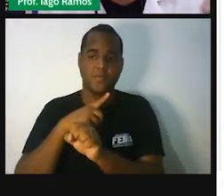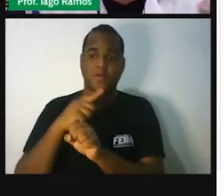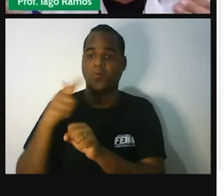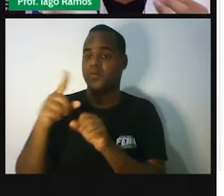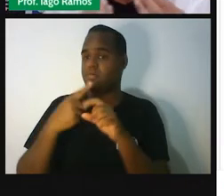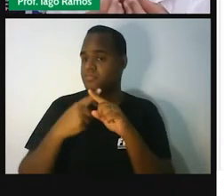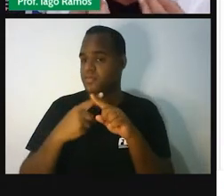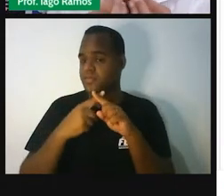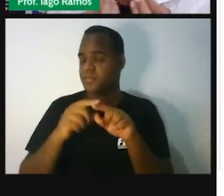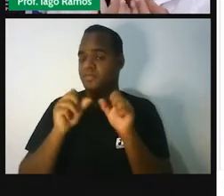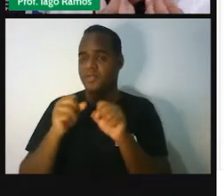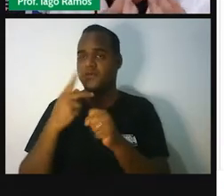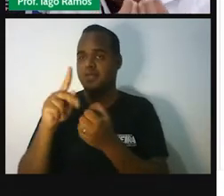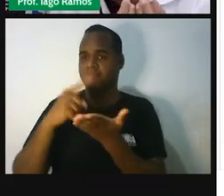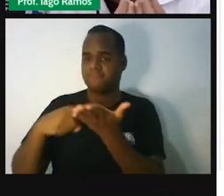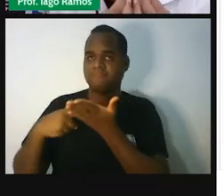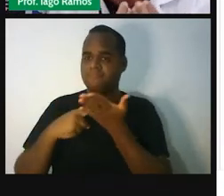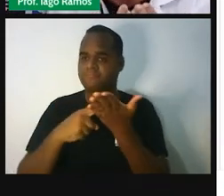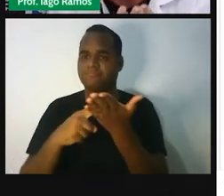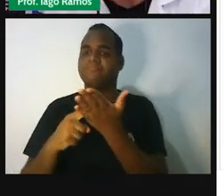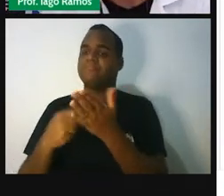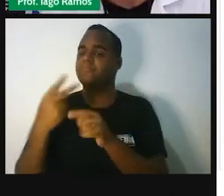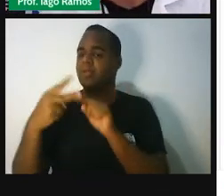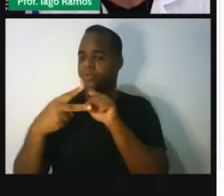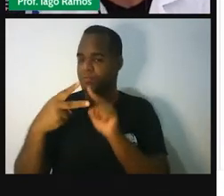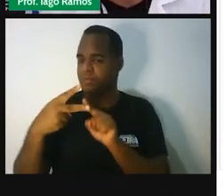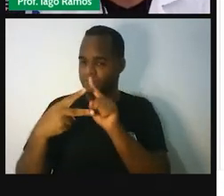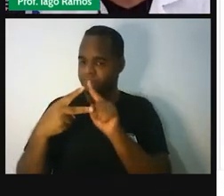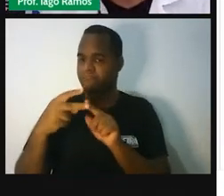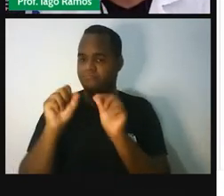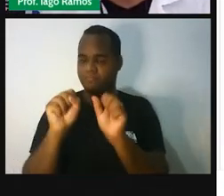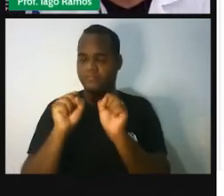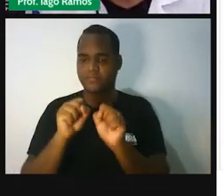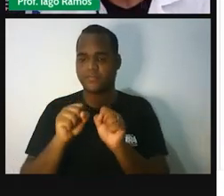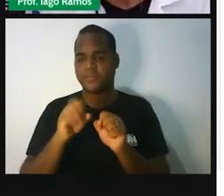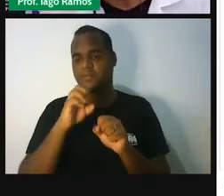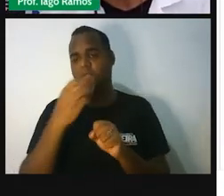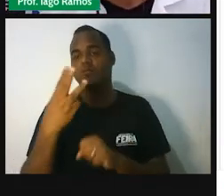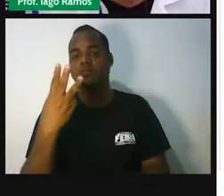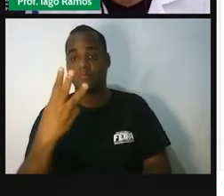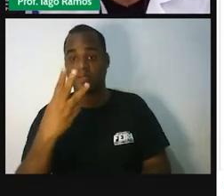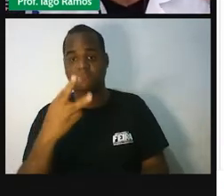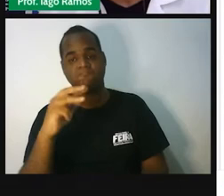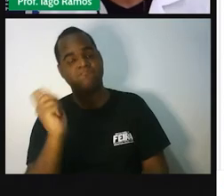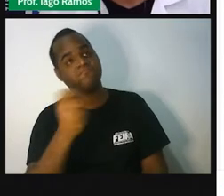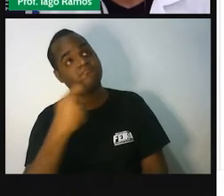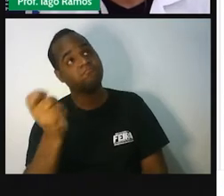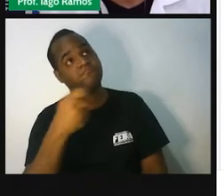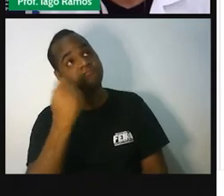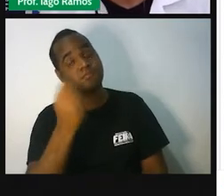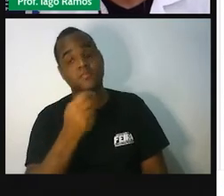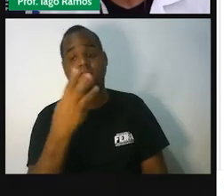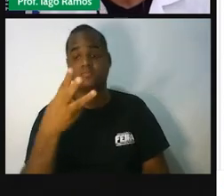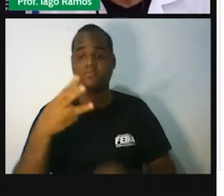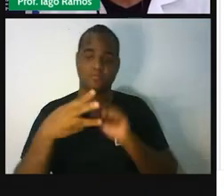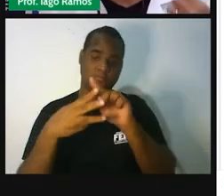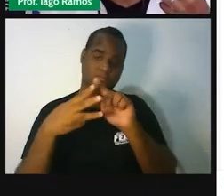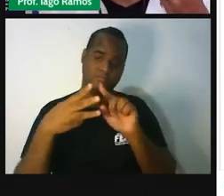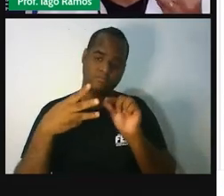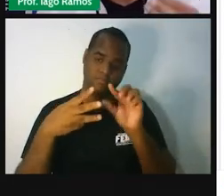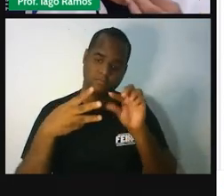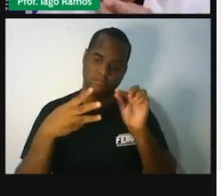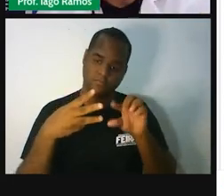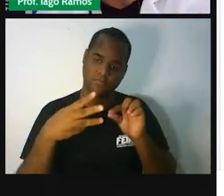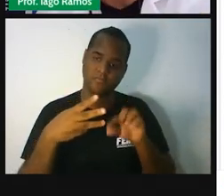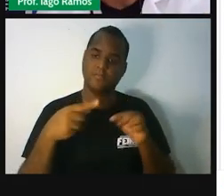opções que você vai combinar elas duas, certo? Então, três pipas, são três opções de pipa, que eu